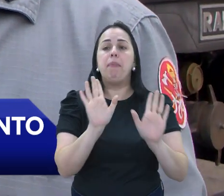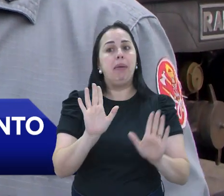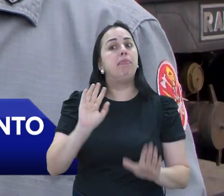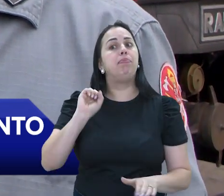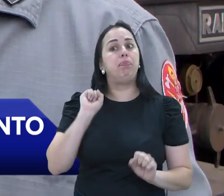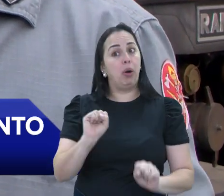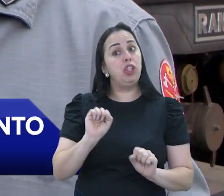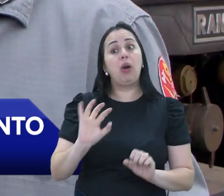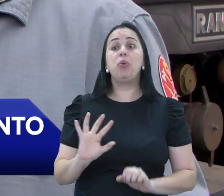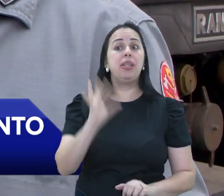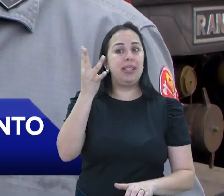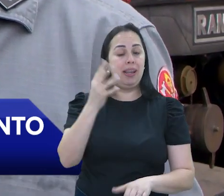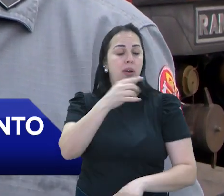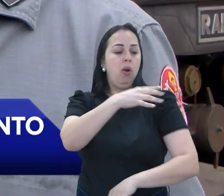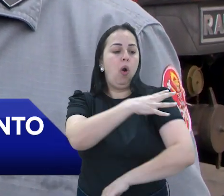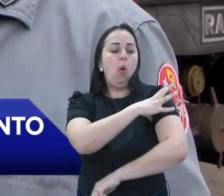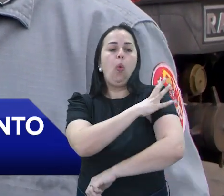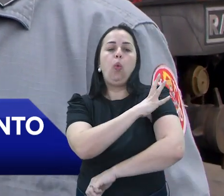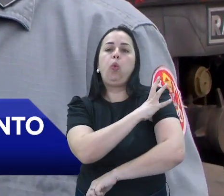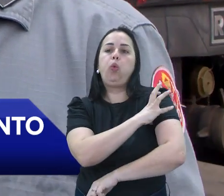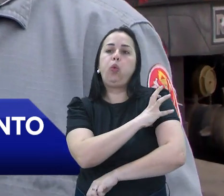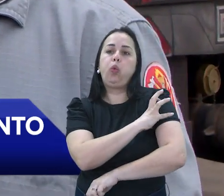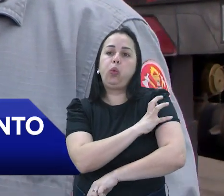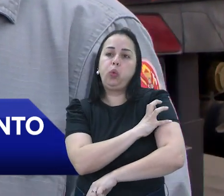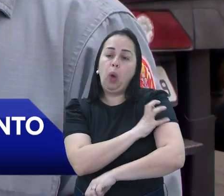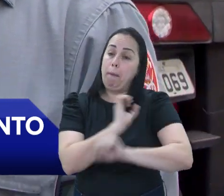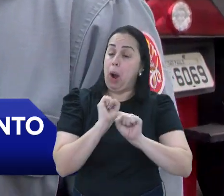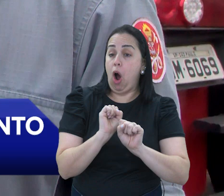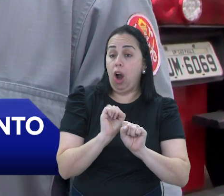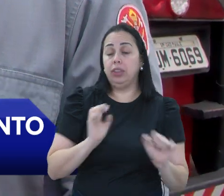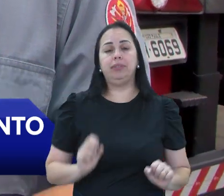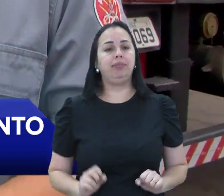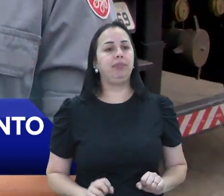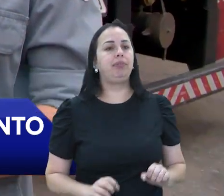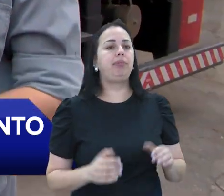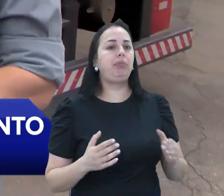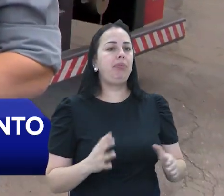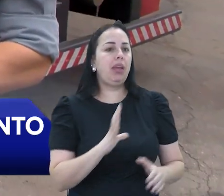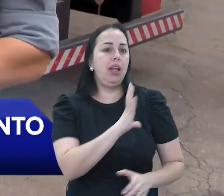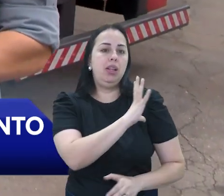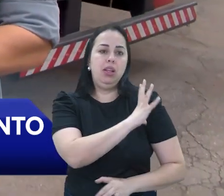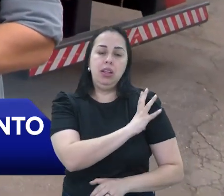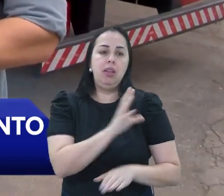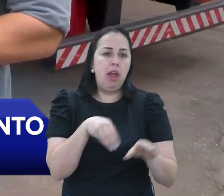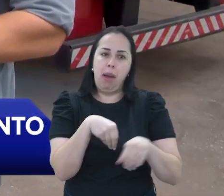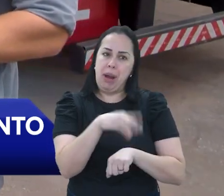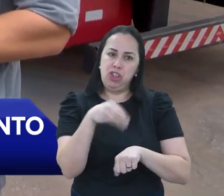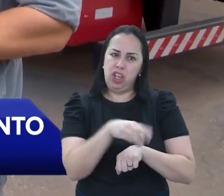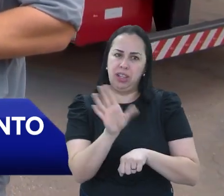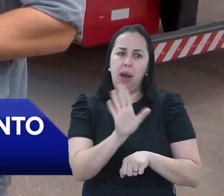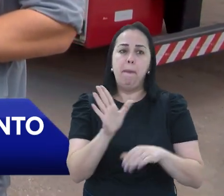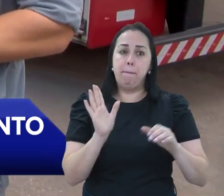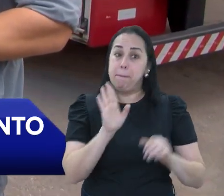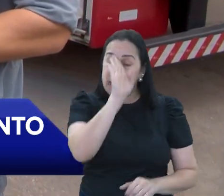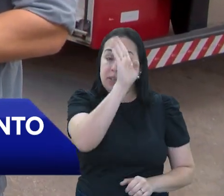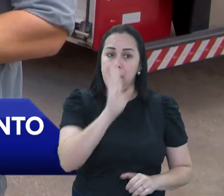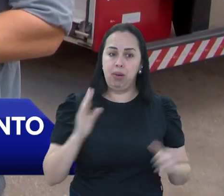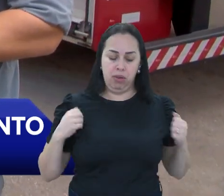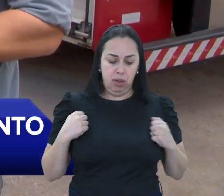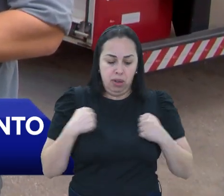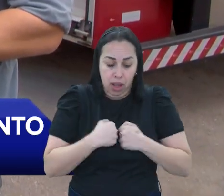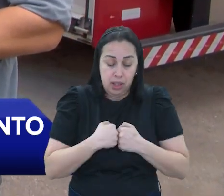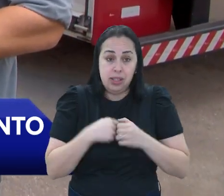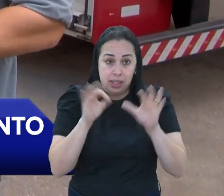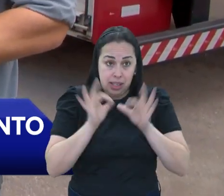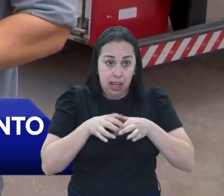acontecer isso que eu falei, de furar, virar e a criança acabar sofrendo um afogamento. Então as boias elas não são recomendadas, o principal é usar o colete mesmo,